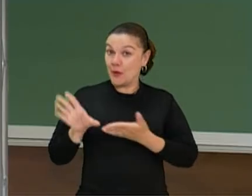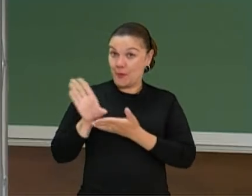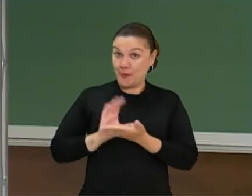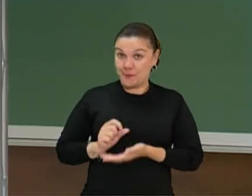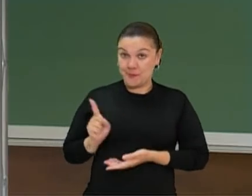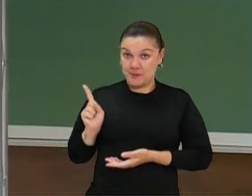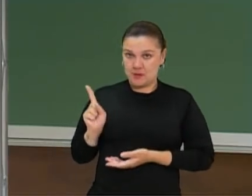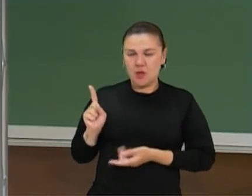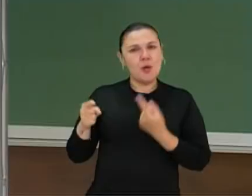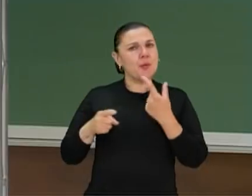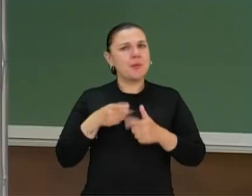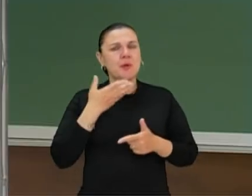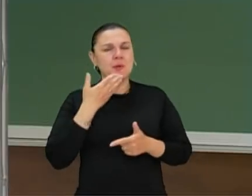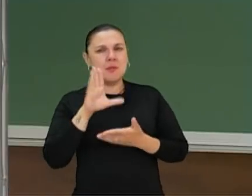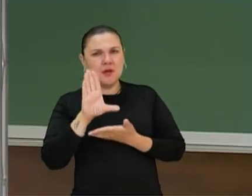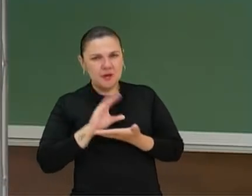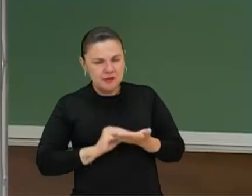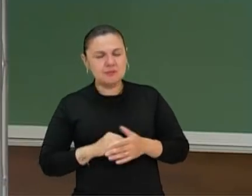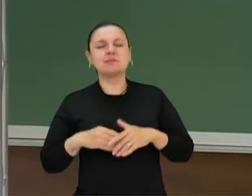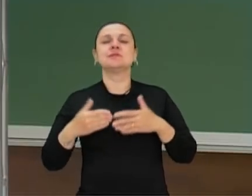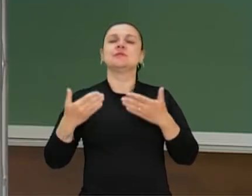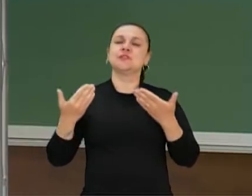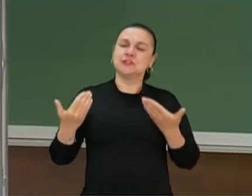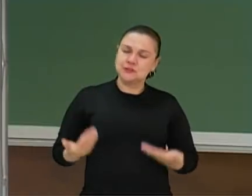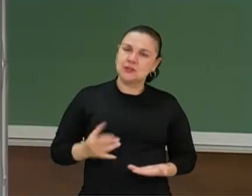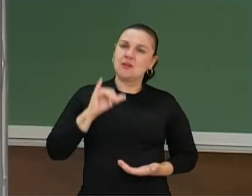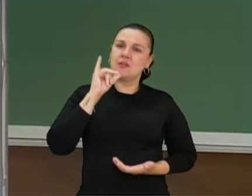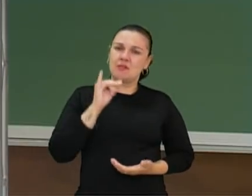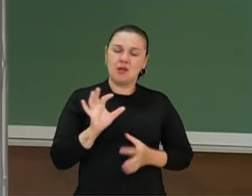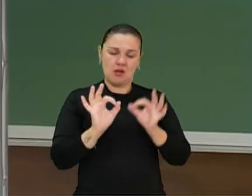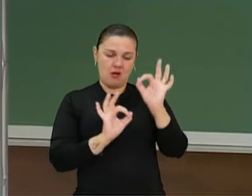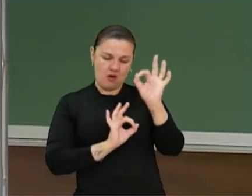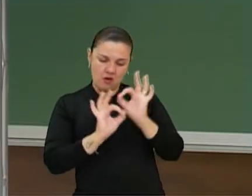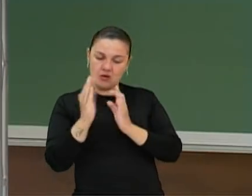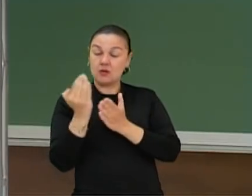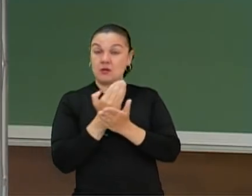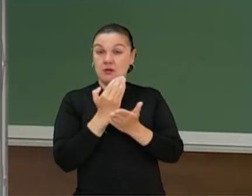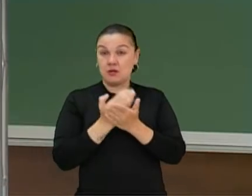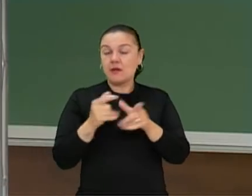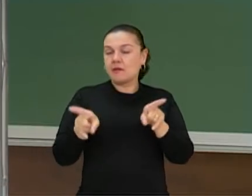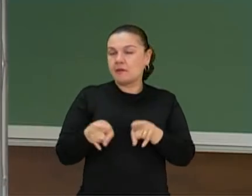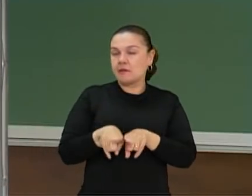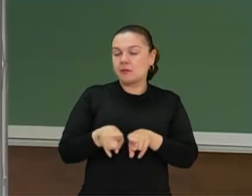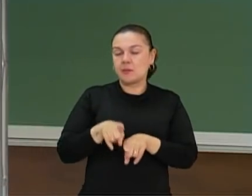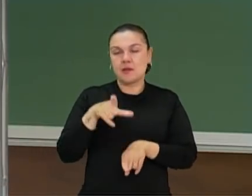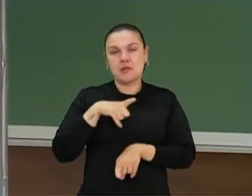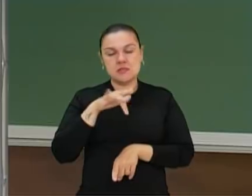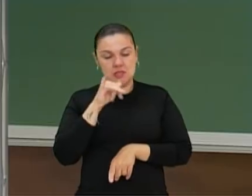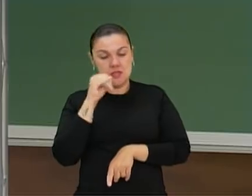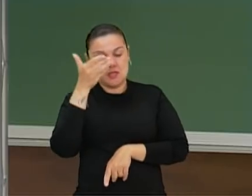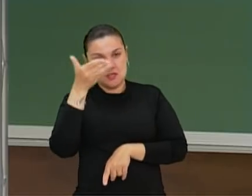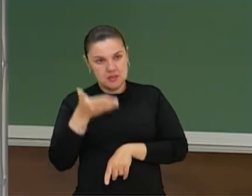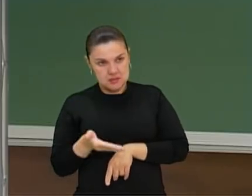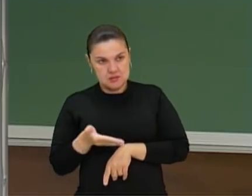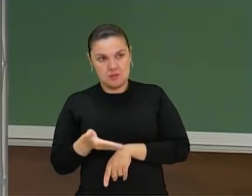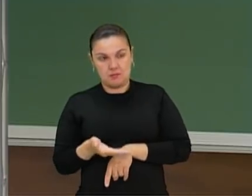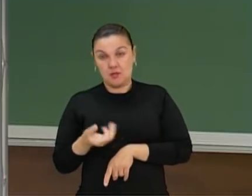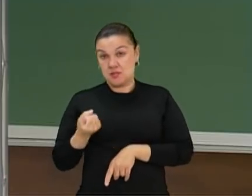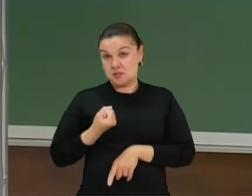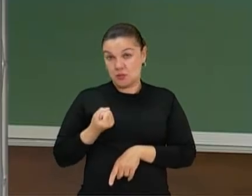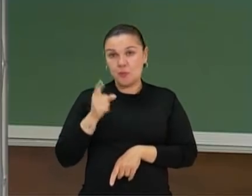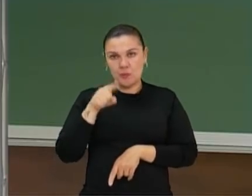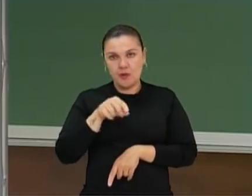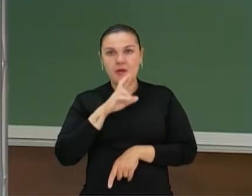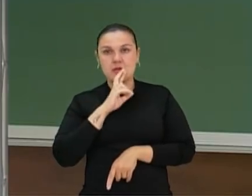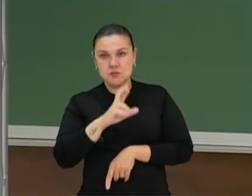Copiaram? Por que eu estou pedindo para copiar? Aquilo que eu falei, está em ordem no caderno e você tem um contra-exemplo, que essa medida é a única que pode ser mais de uma